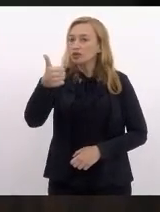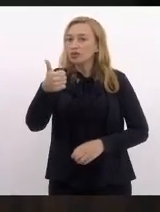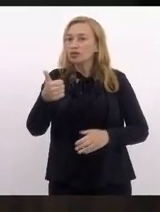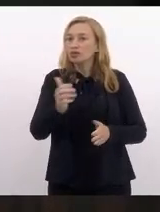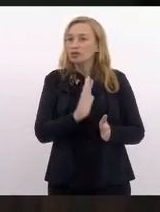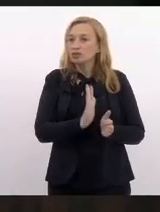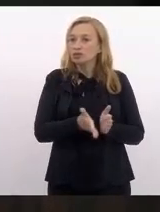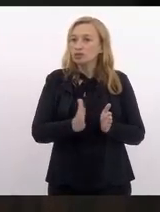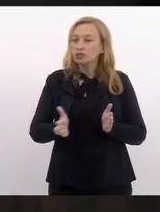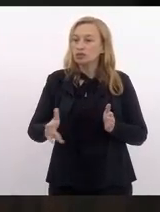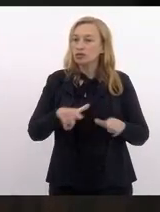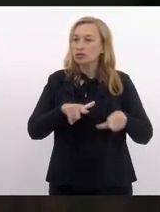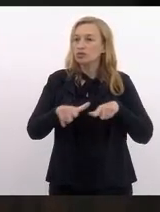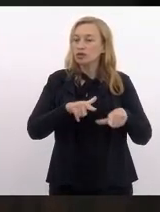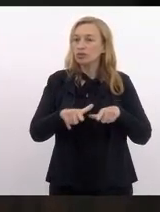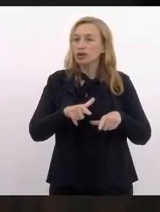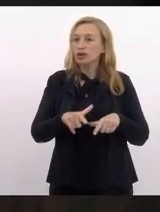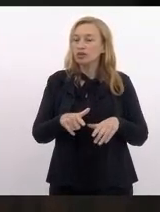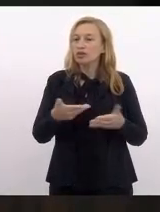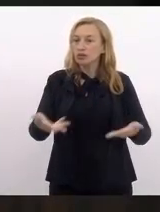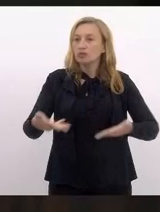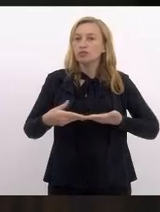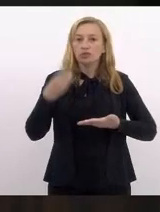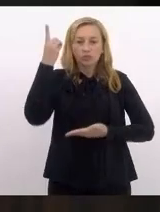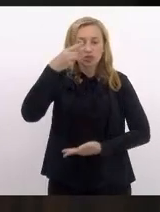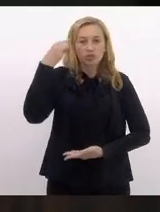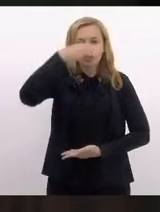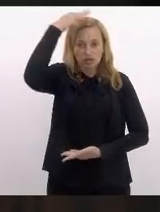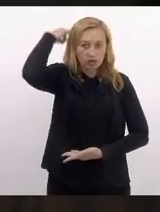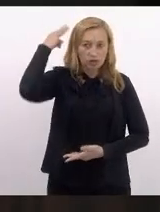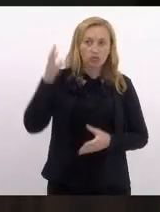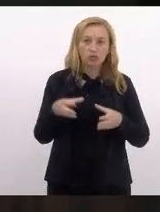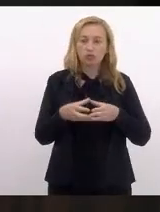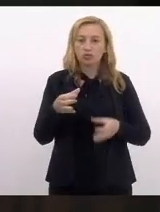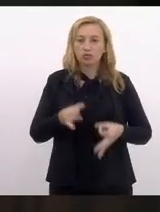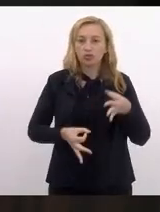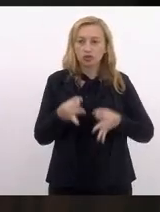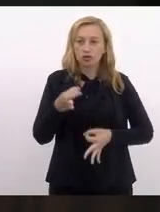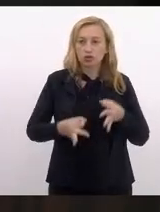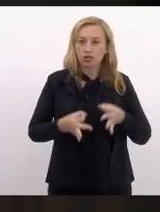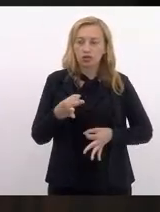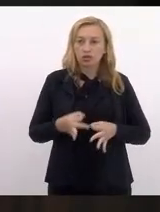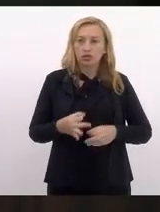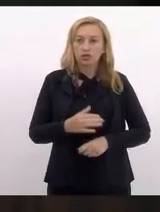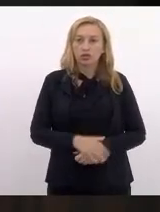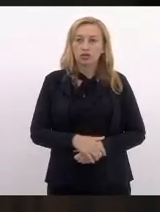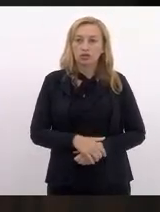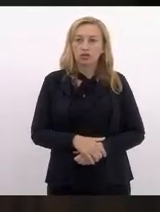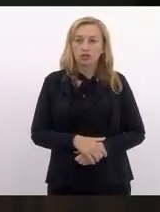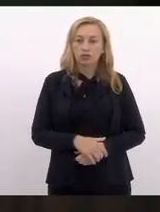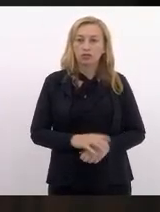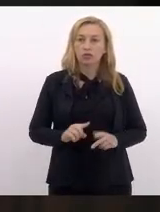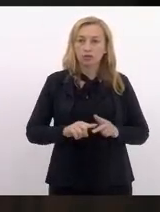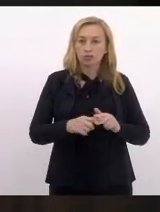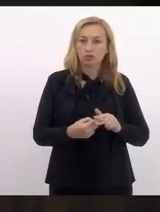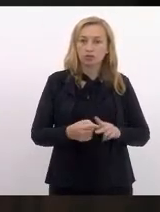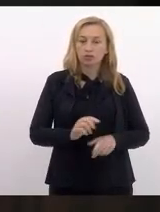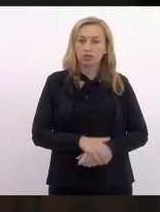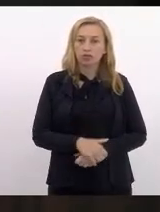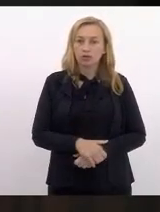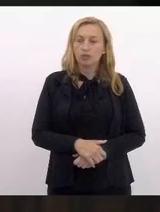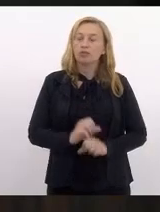ordem e convoca o convidou o deputado mas Paty pela comissão de concessão justiça para fazer a reparação